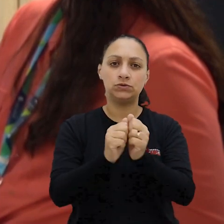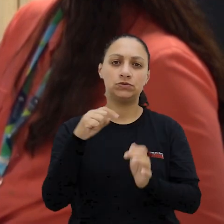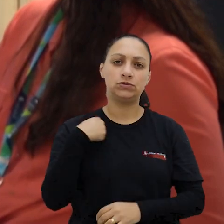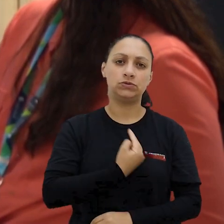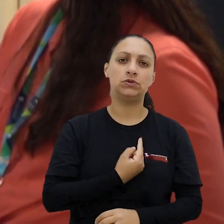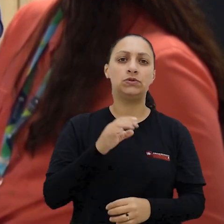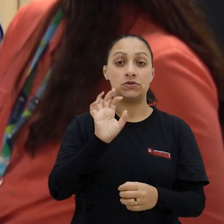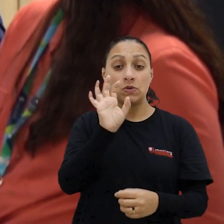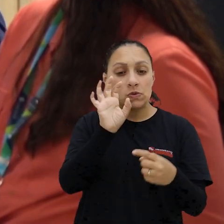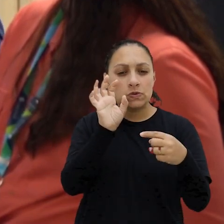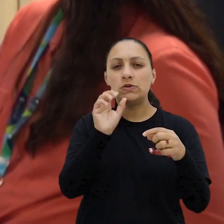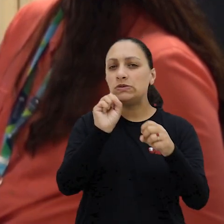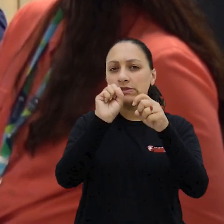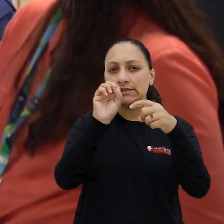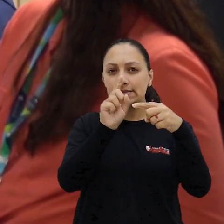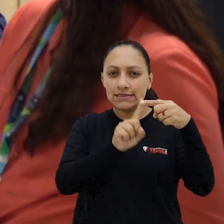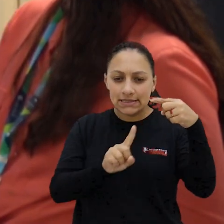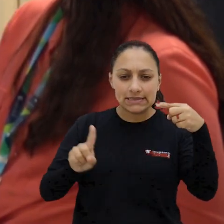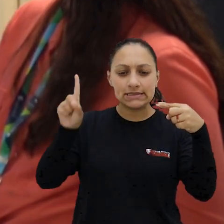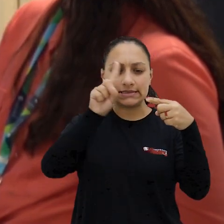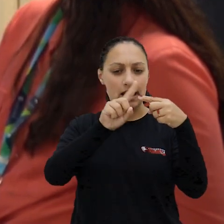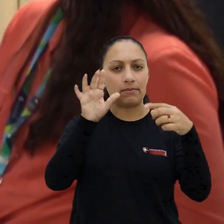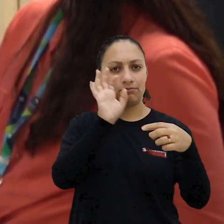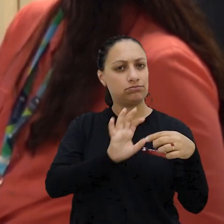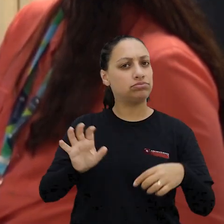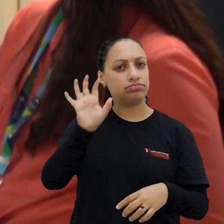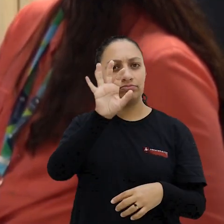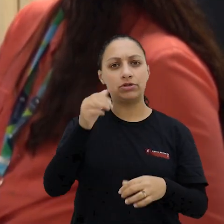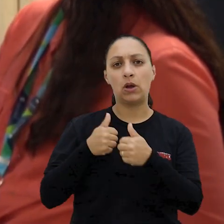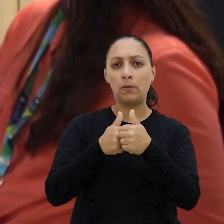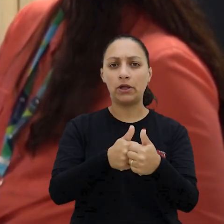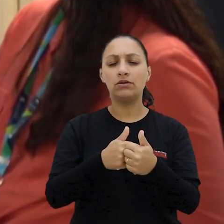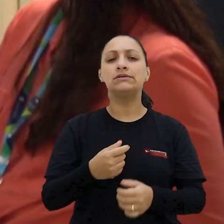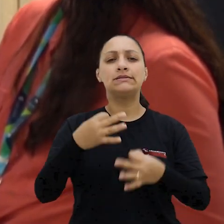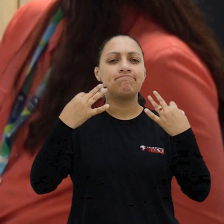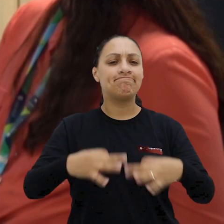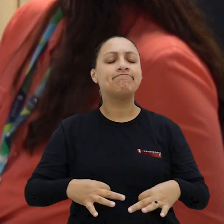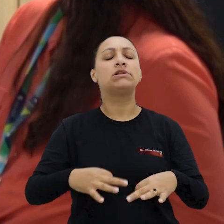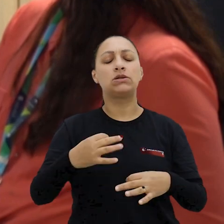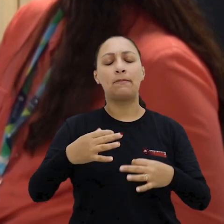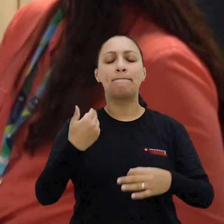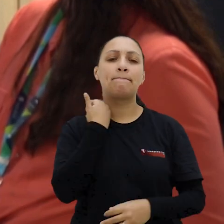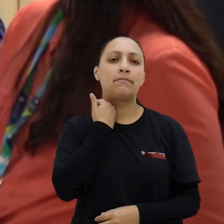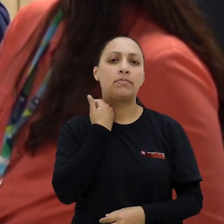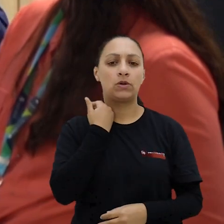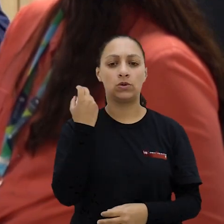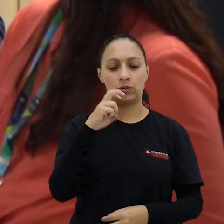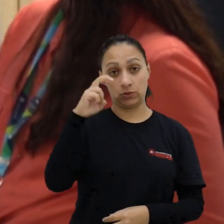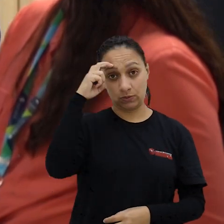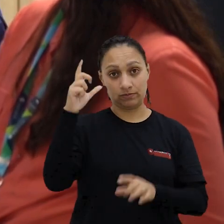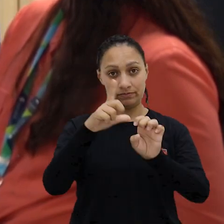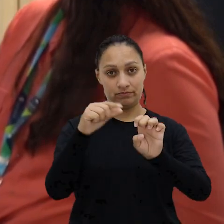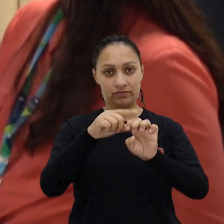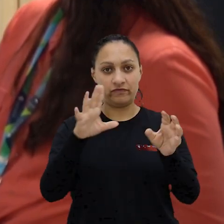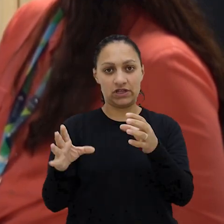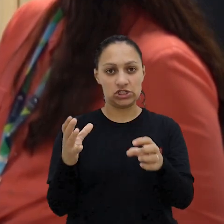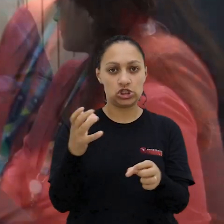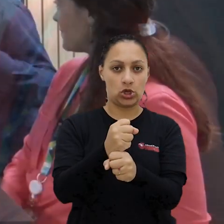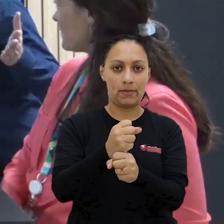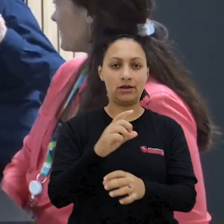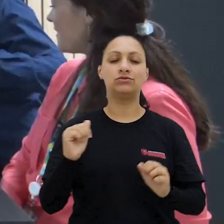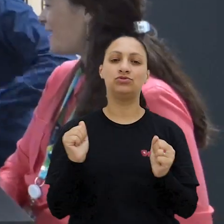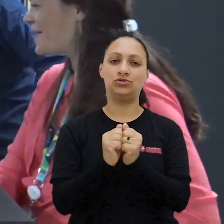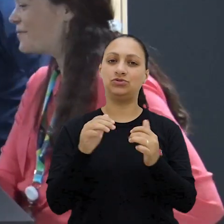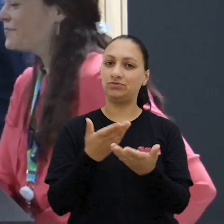e o ecossistema enriquece muito as trocas. E tenho certeza que nesse bate-papo, né, de cultura empreendedora a gente vai poder somar com